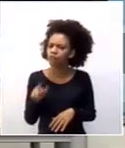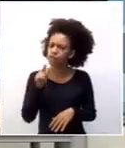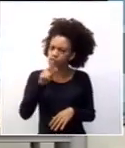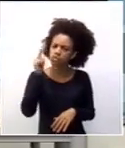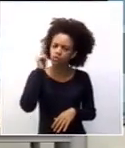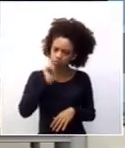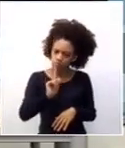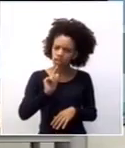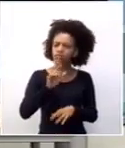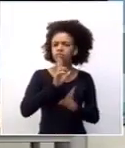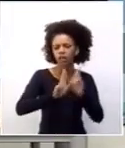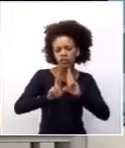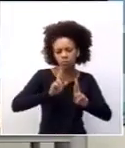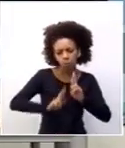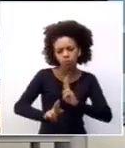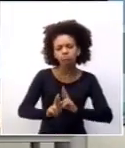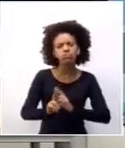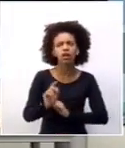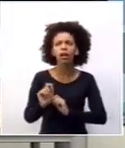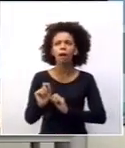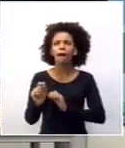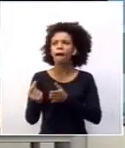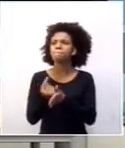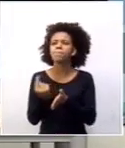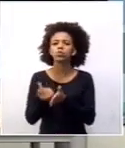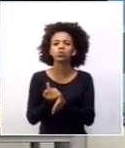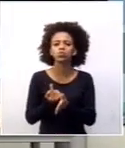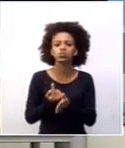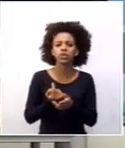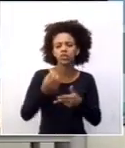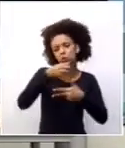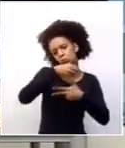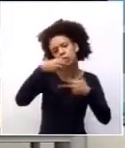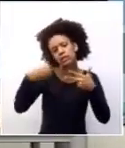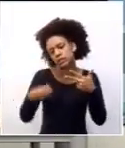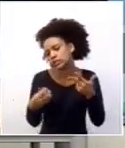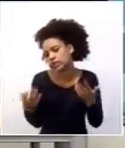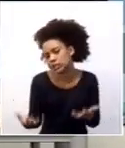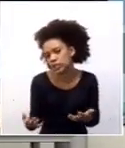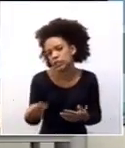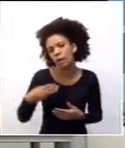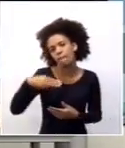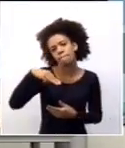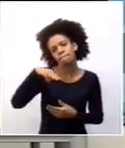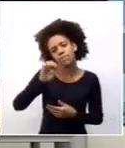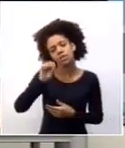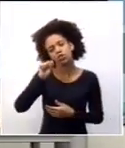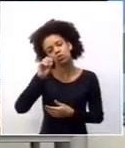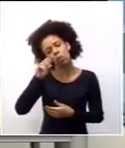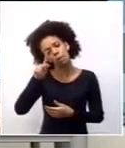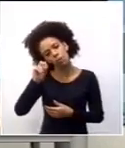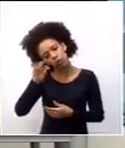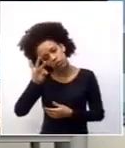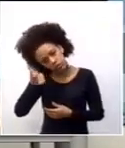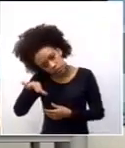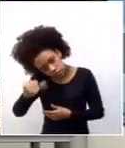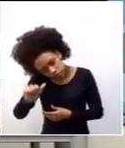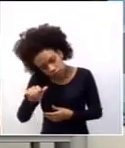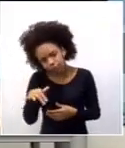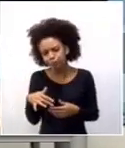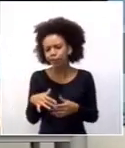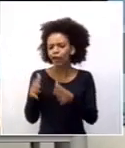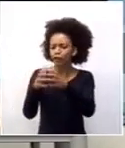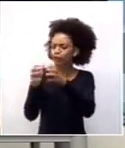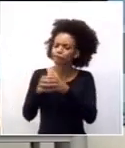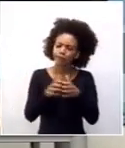responder questões, às vezes, que falam nos vestibulares, que vão falar da Mesopotâmia, tá? Que vão falar de outros